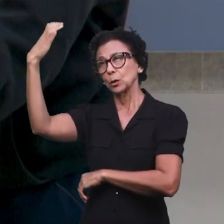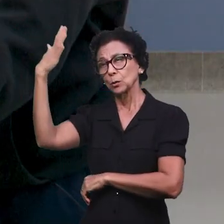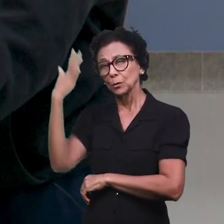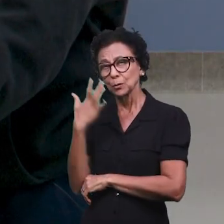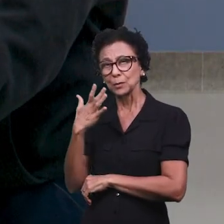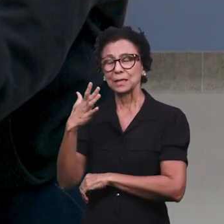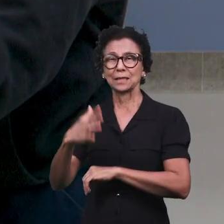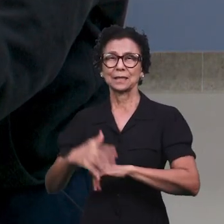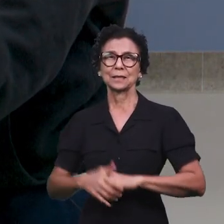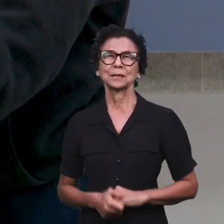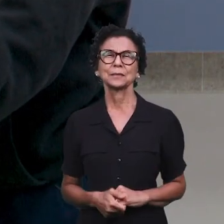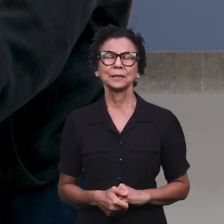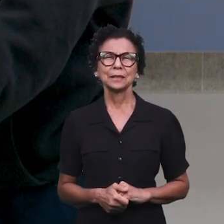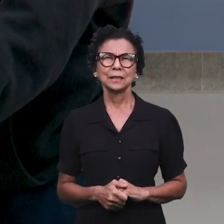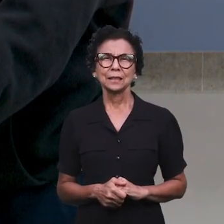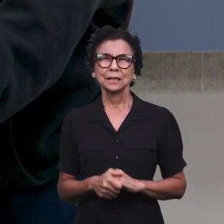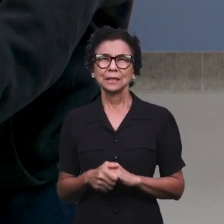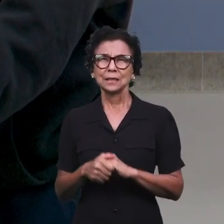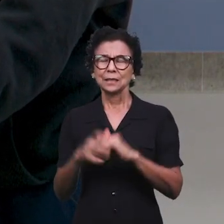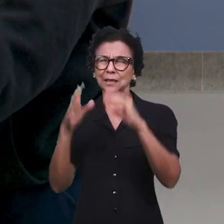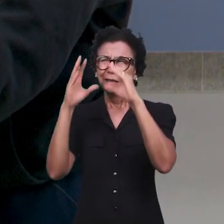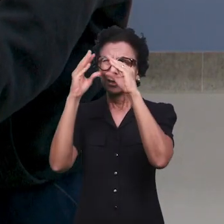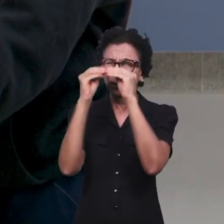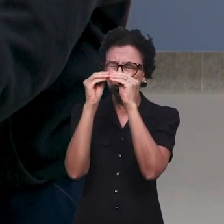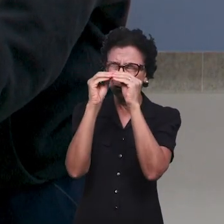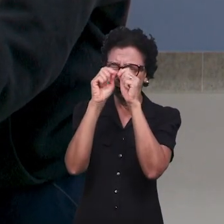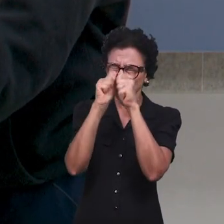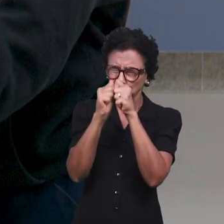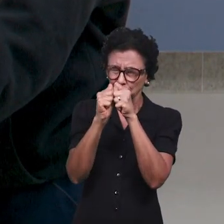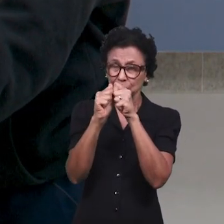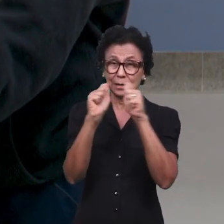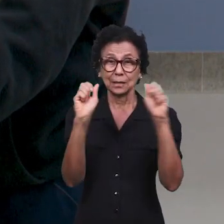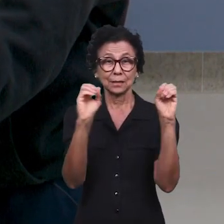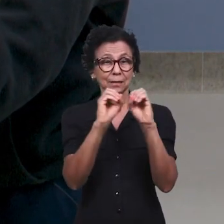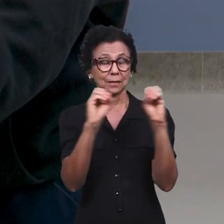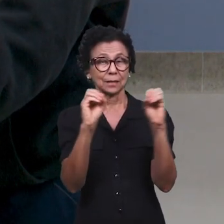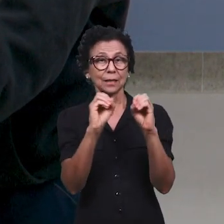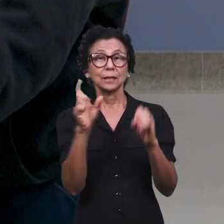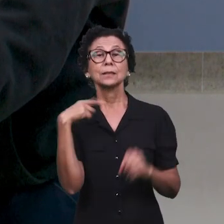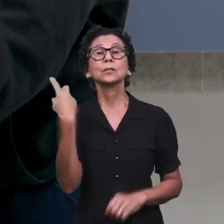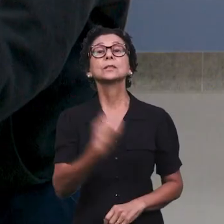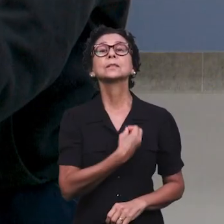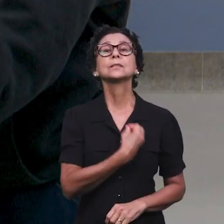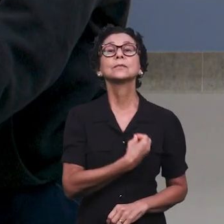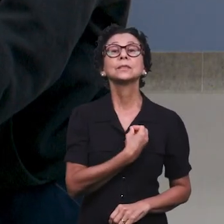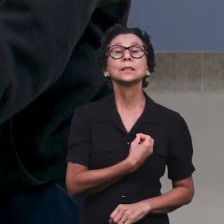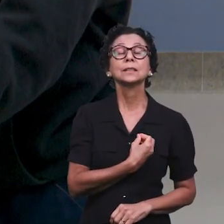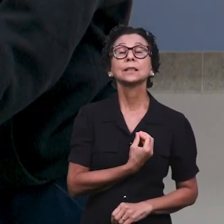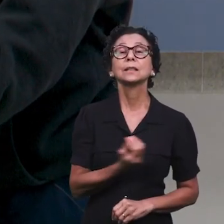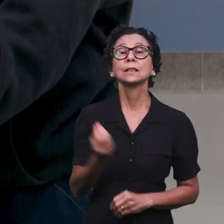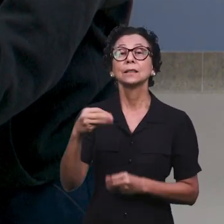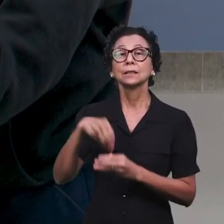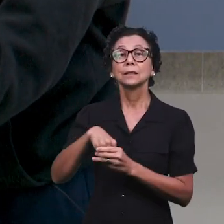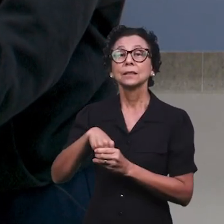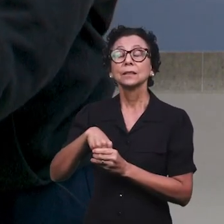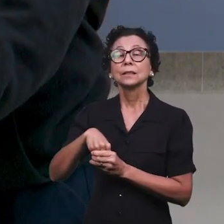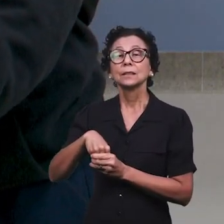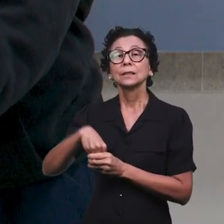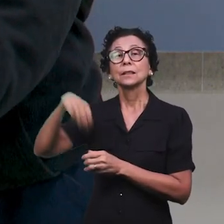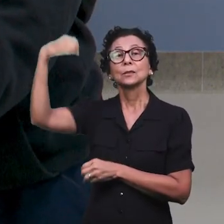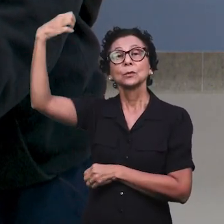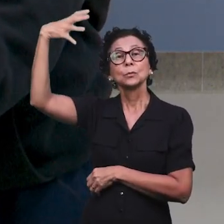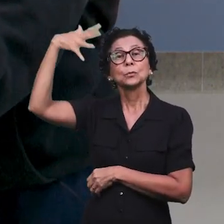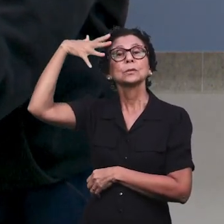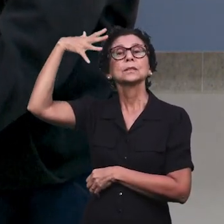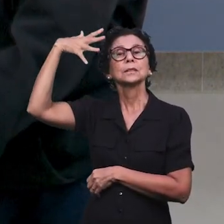vida, ela tem que estar iluminada ou tem que estar nas trevas? Tem que estar na luz, né? Nós temos que estar na luz. A nossa vida tem que estar na